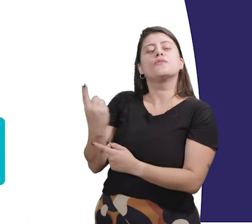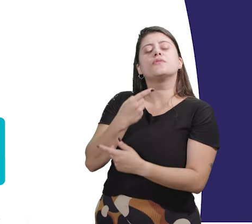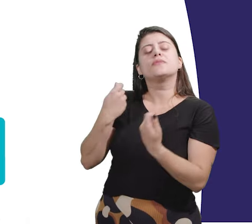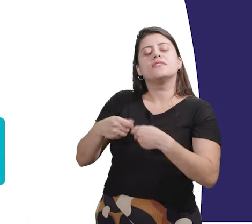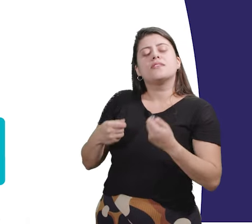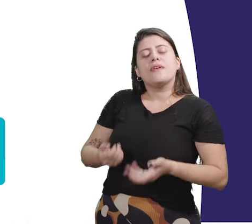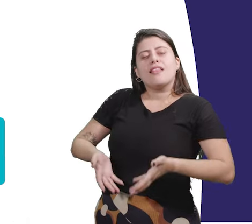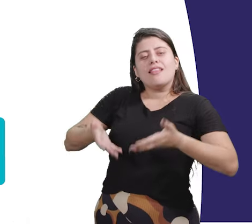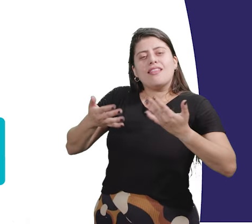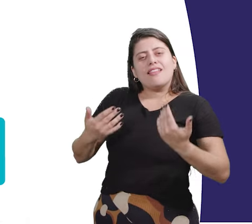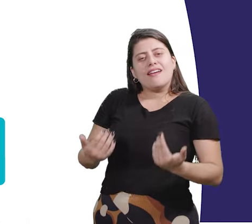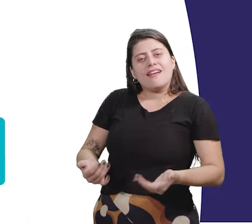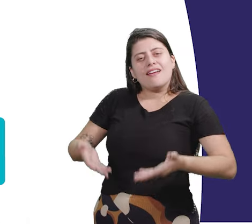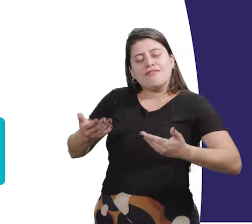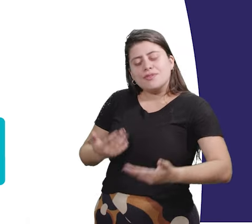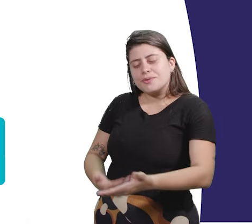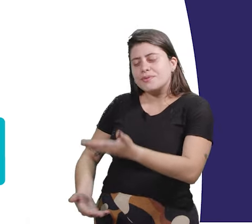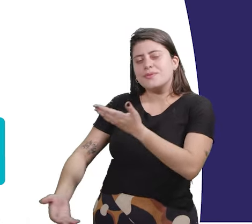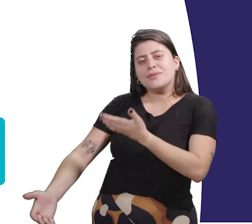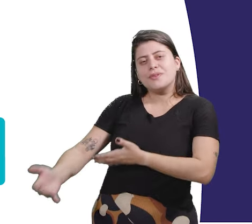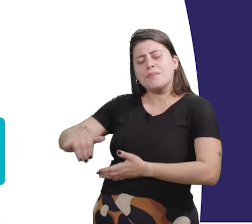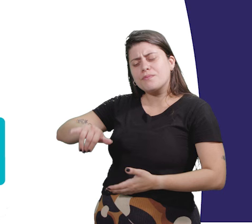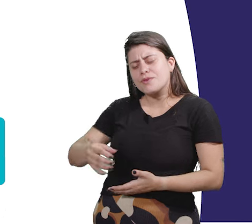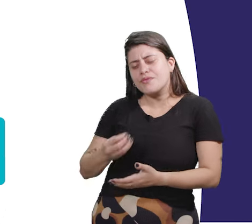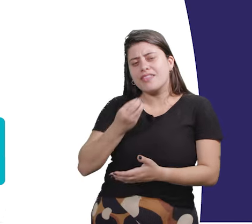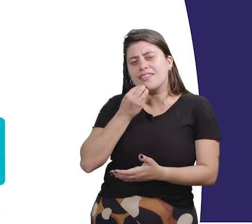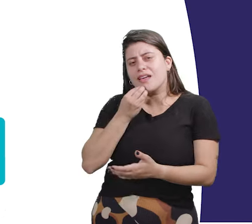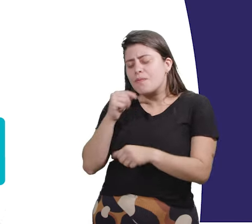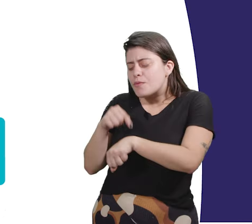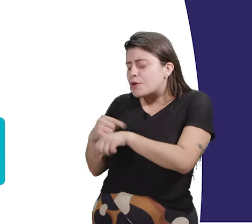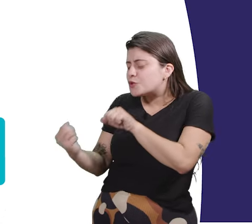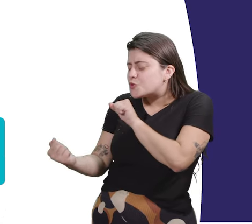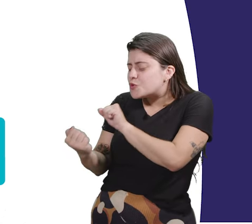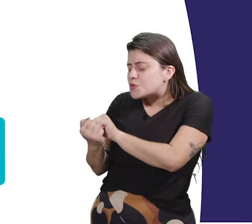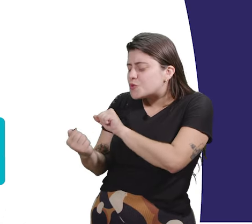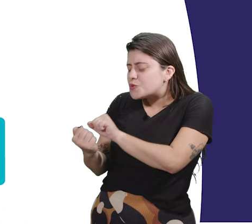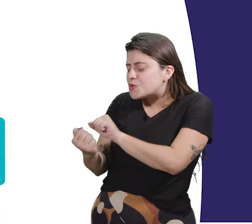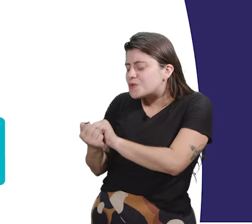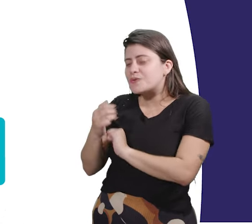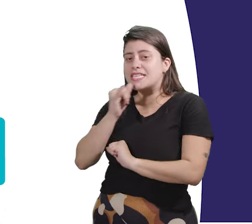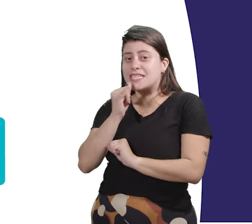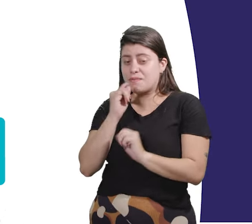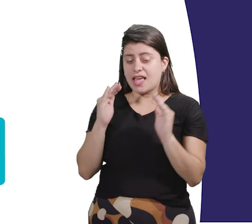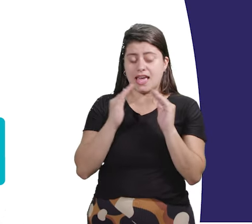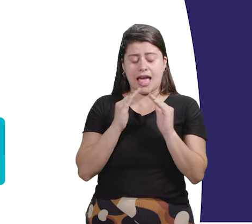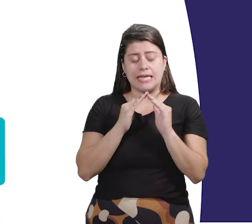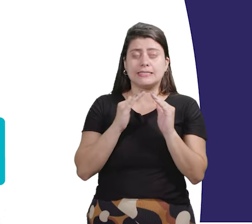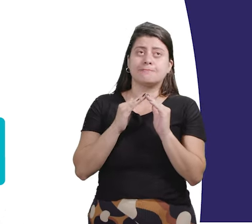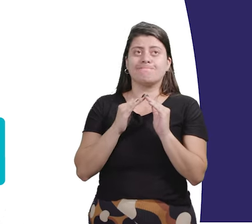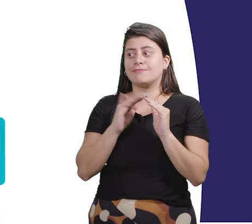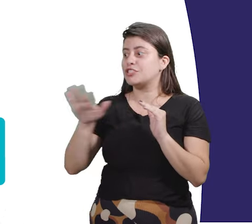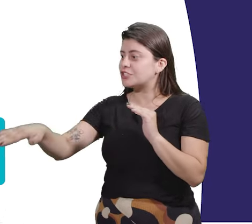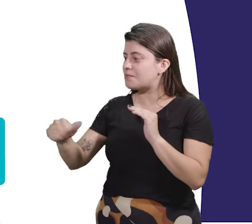relaxar um pouco, aproveitar os pequenos momentos, às vezes, de a hora que tá ali em casa mesmo, chamar a criança para perto, deixar